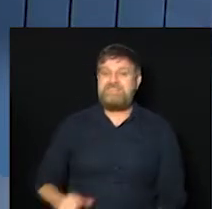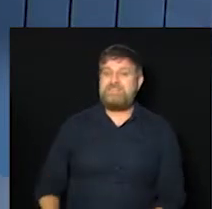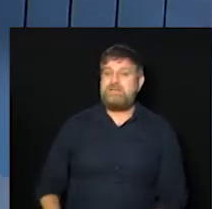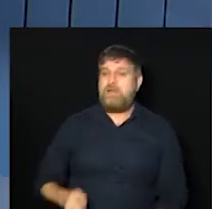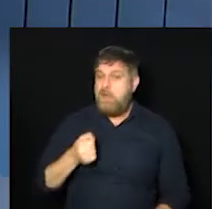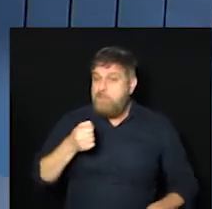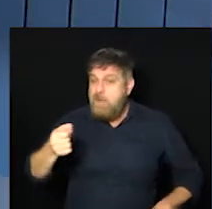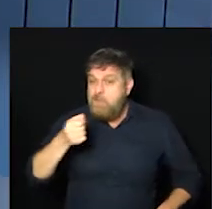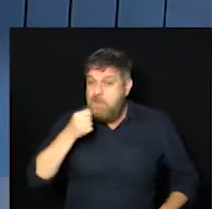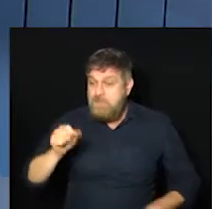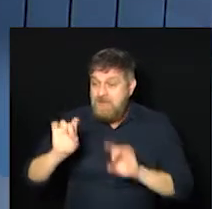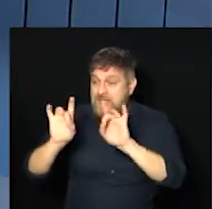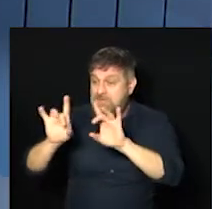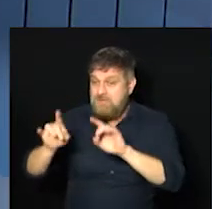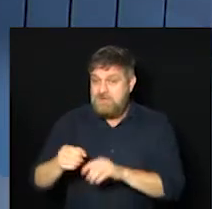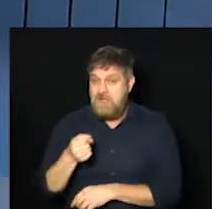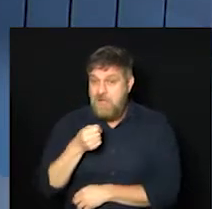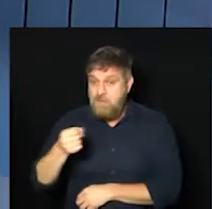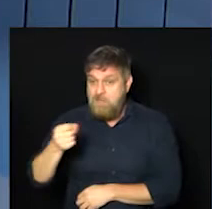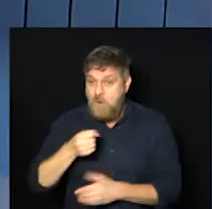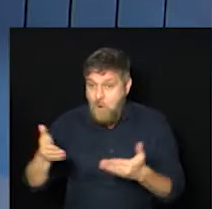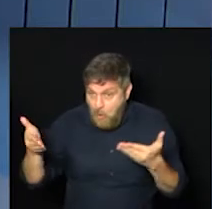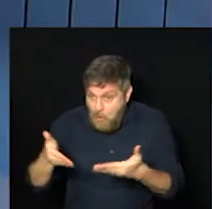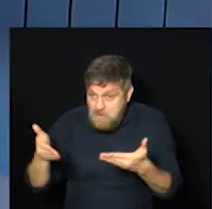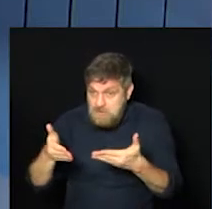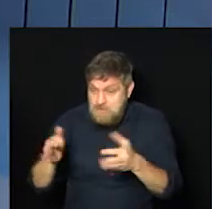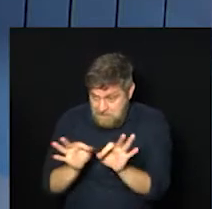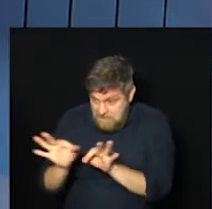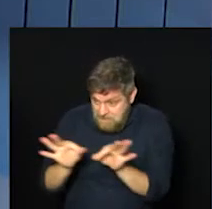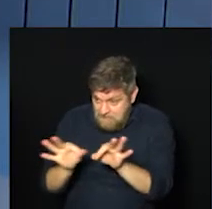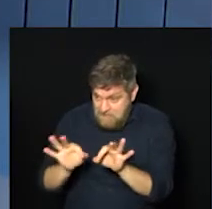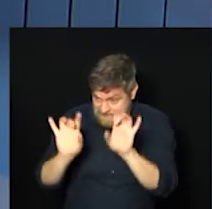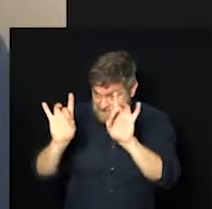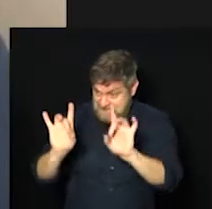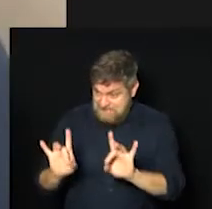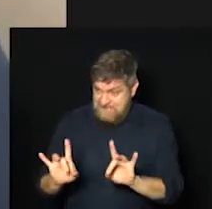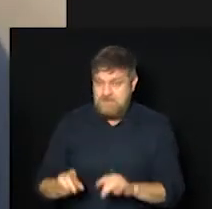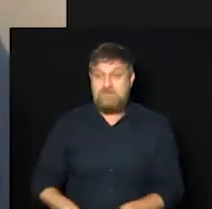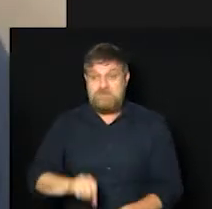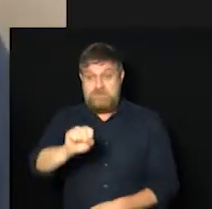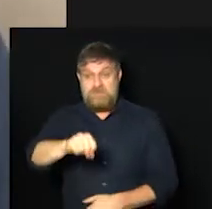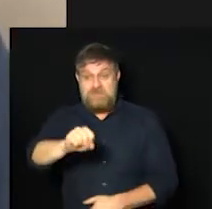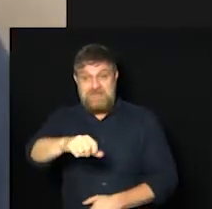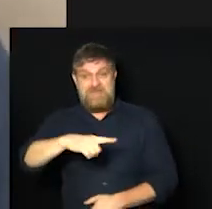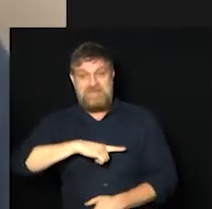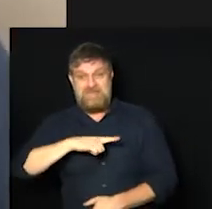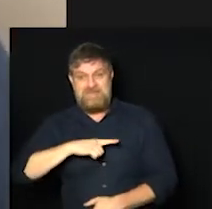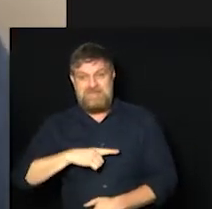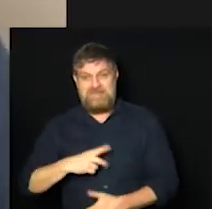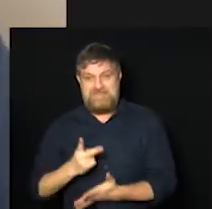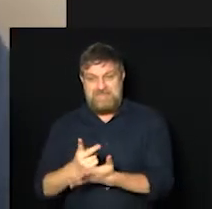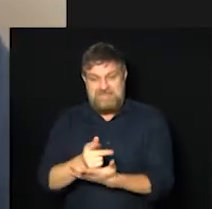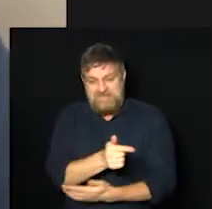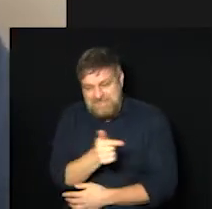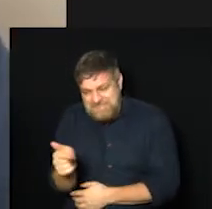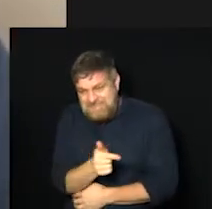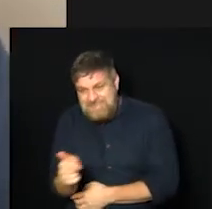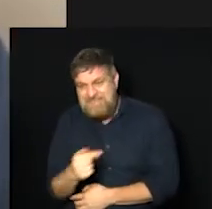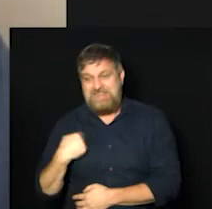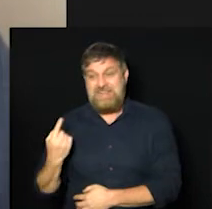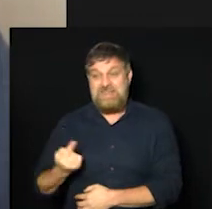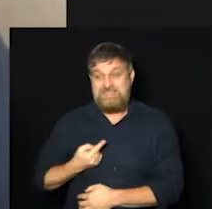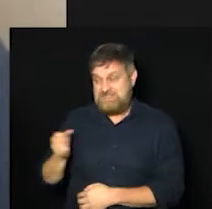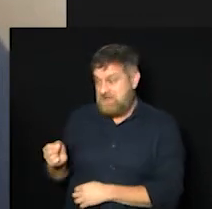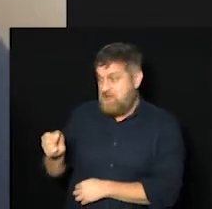entrevista especial que você preparou para o nosso programa hoje? Tem sim, Gabriel. Toda semana aqui a gente